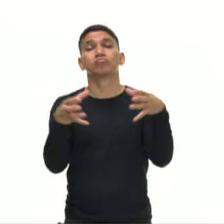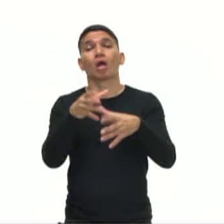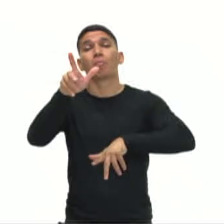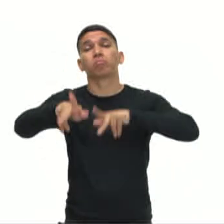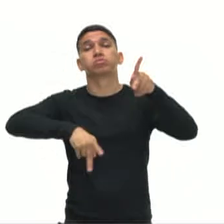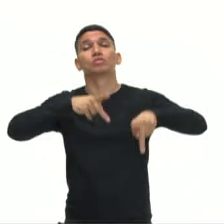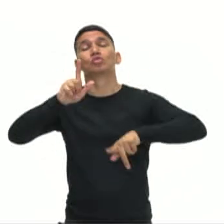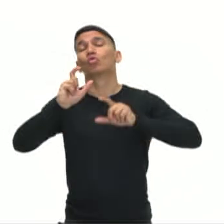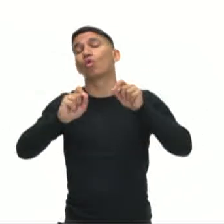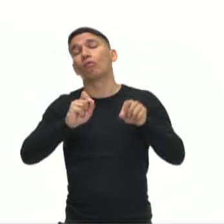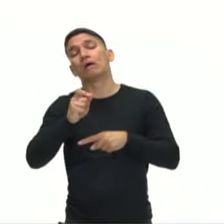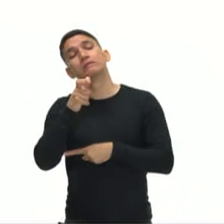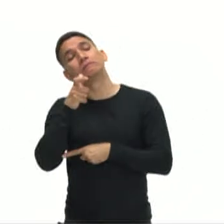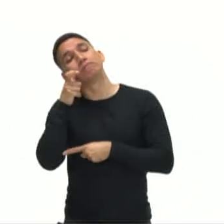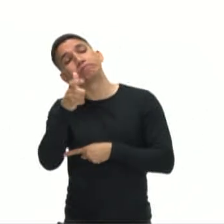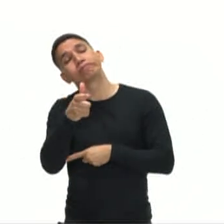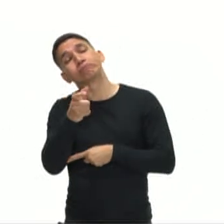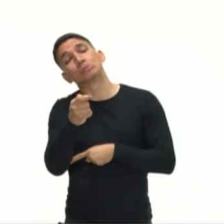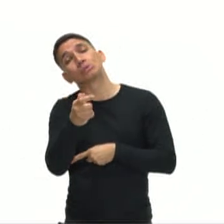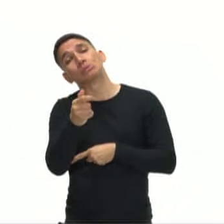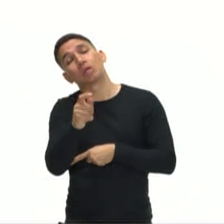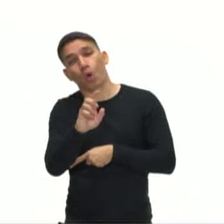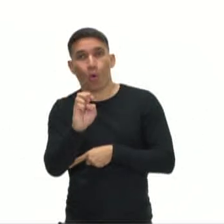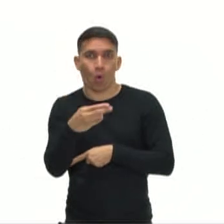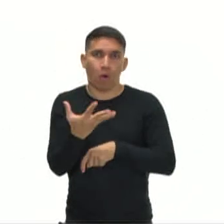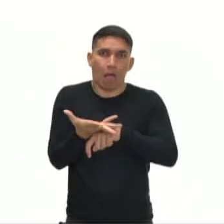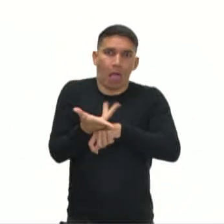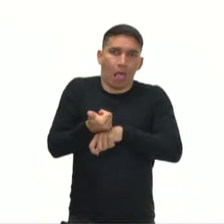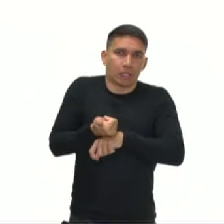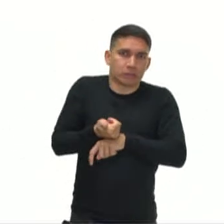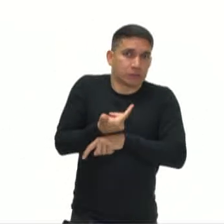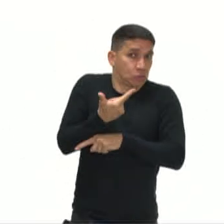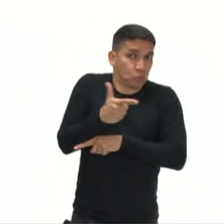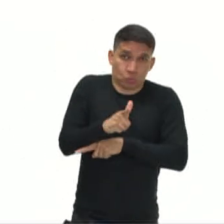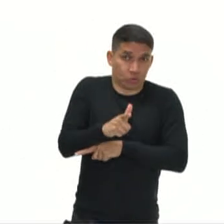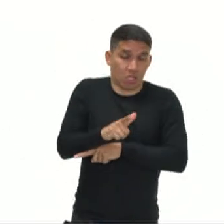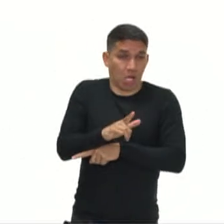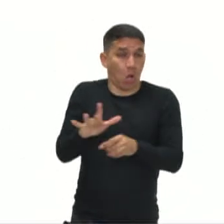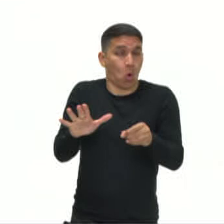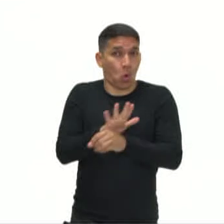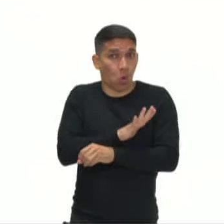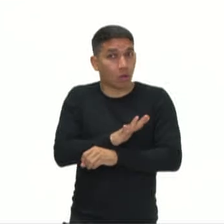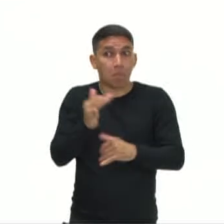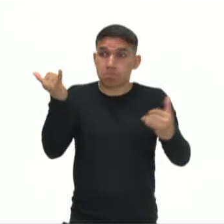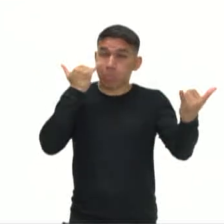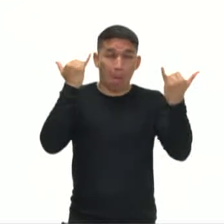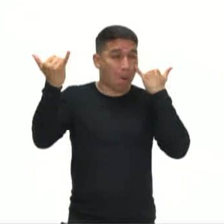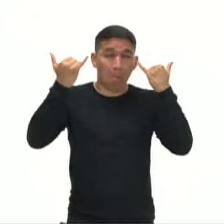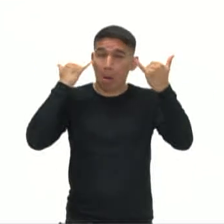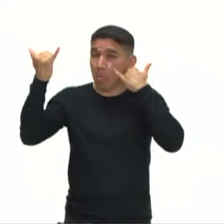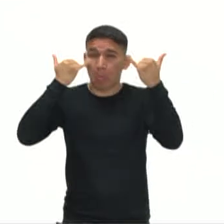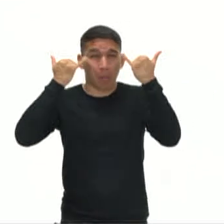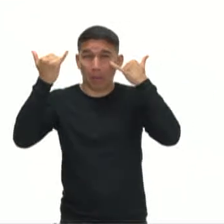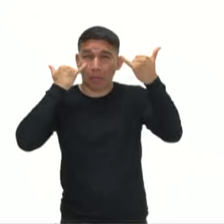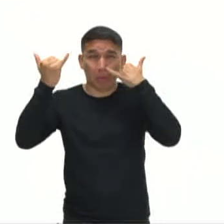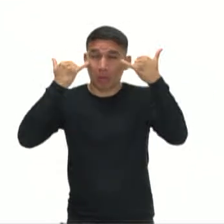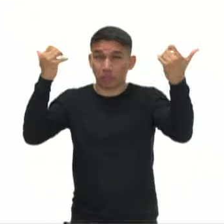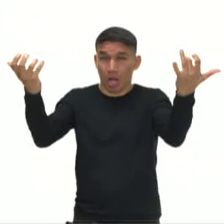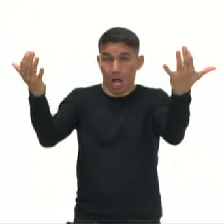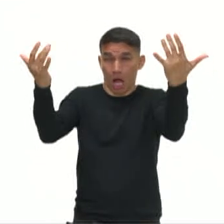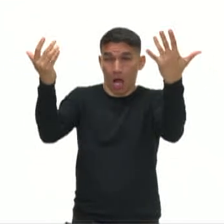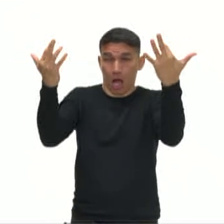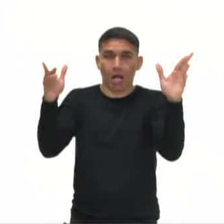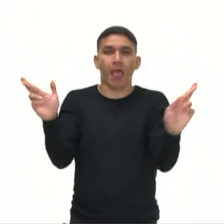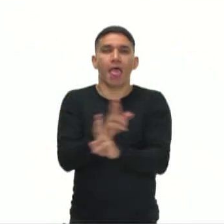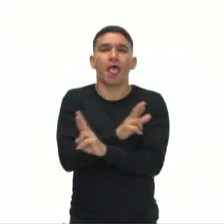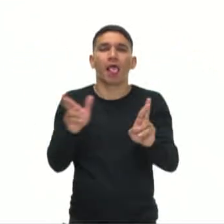coletividade ou a inabilidade das pessoas em assimilar grandes volumes de dados e